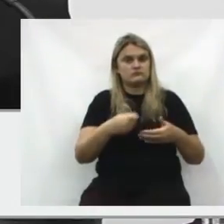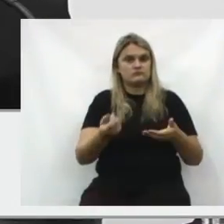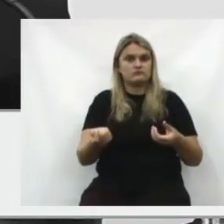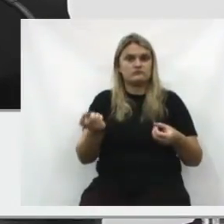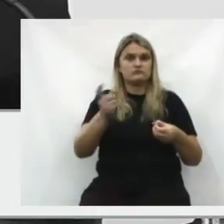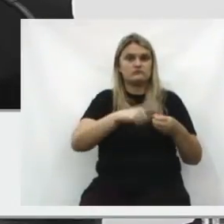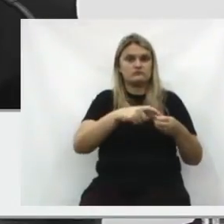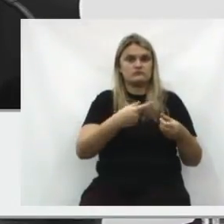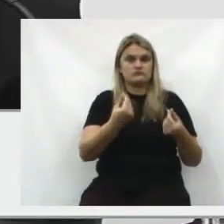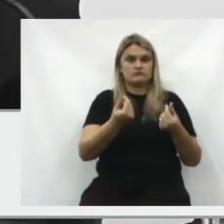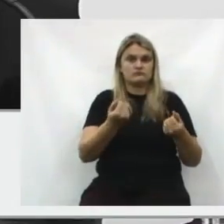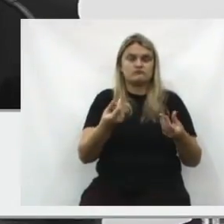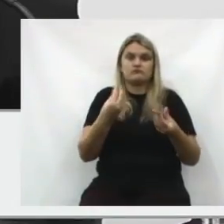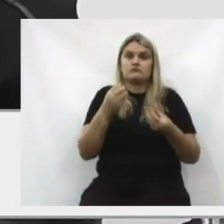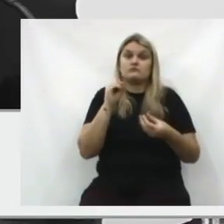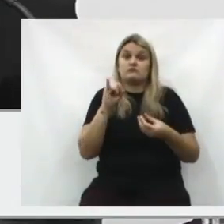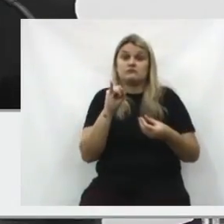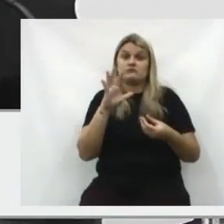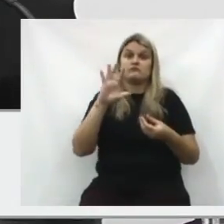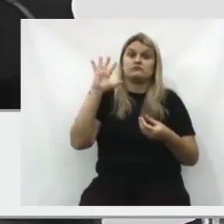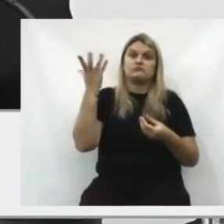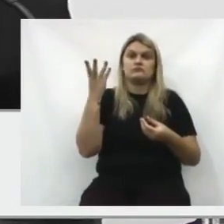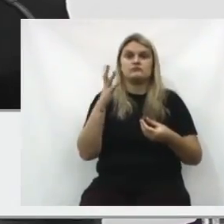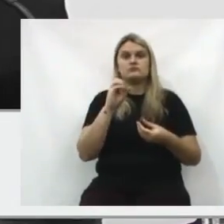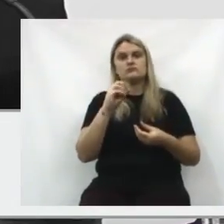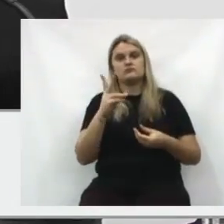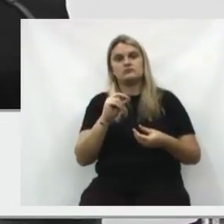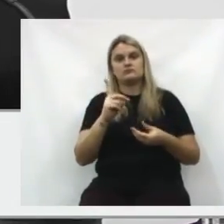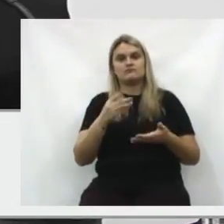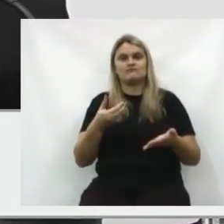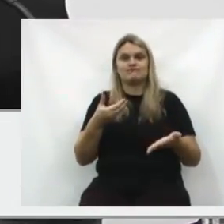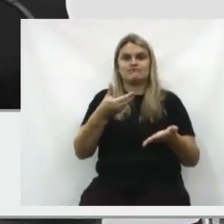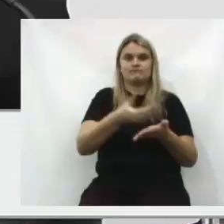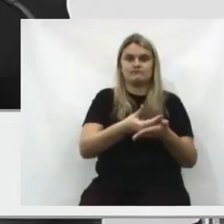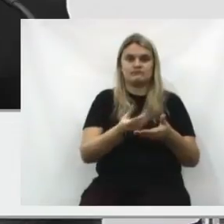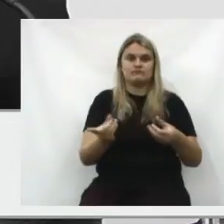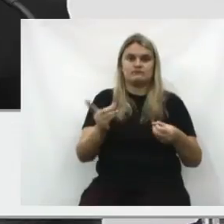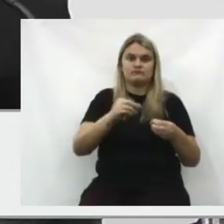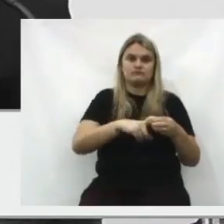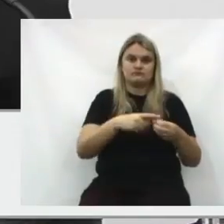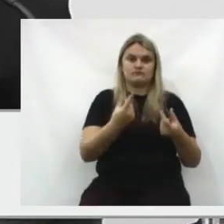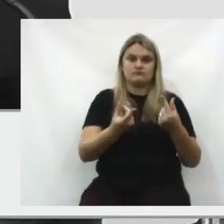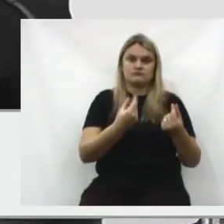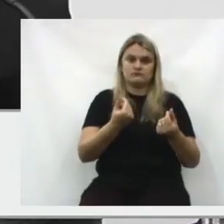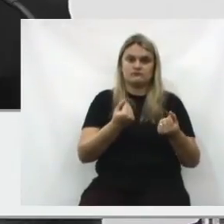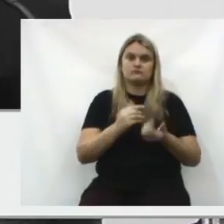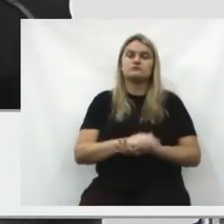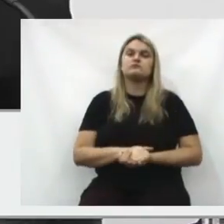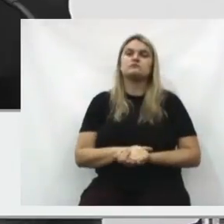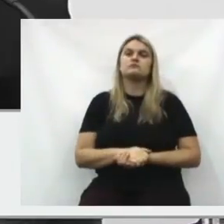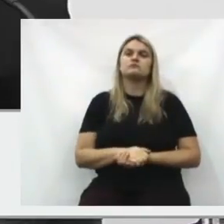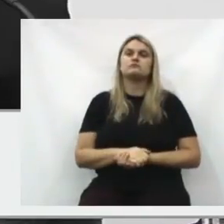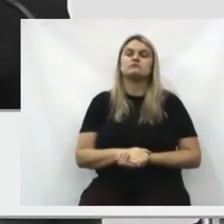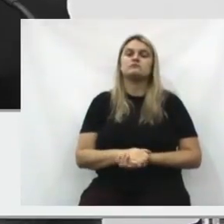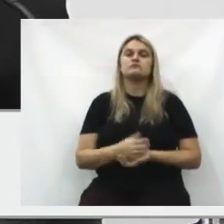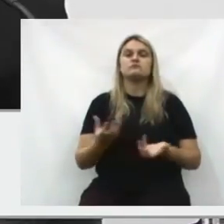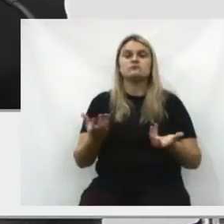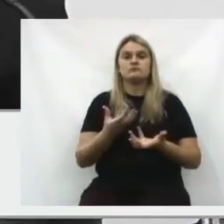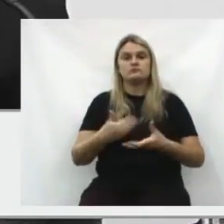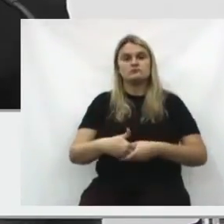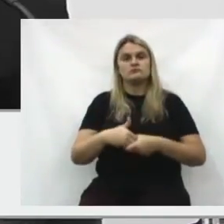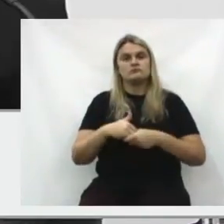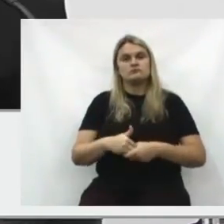estar viabilizando, então, como que vai ser, né, a entrega, a devolução desta